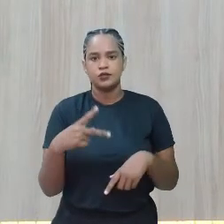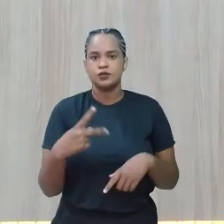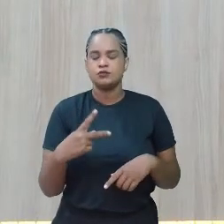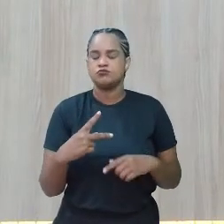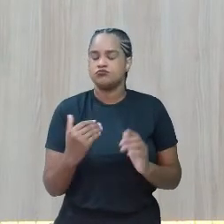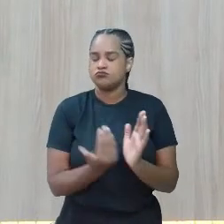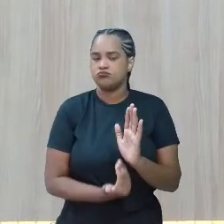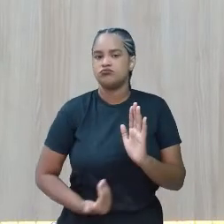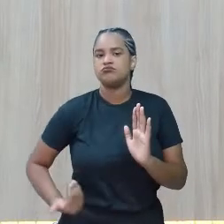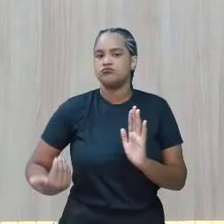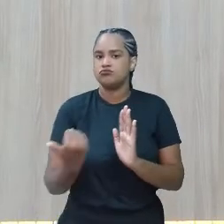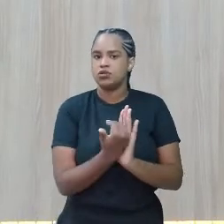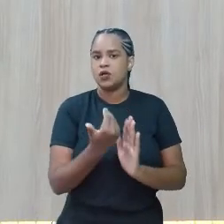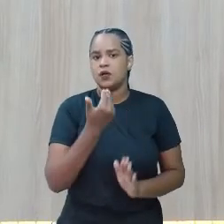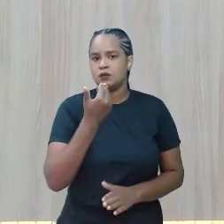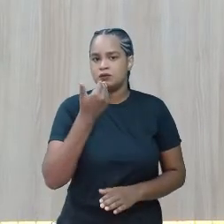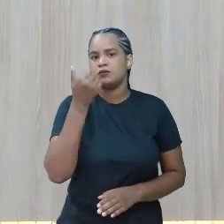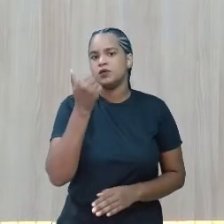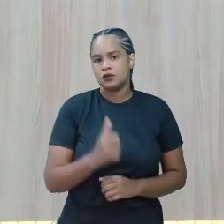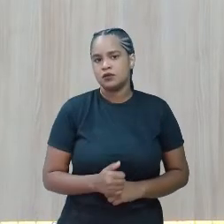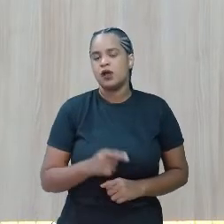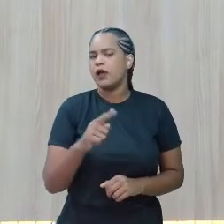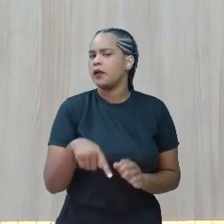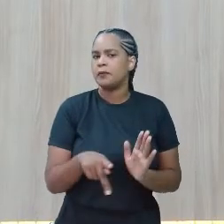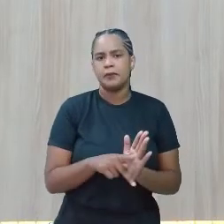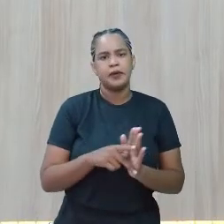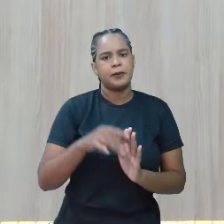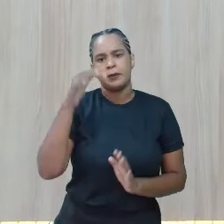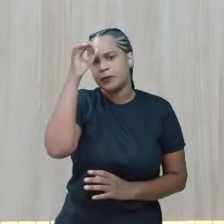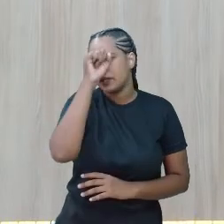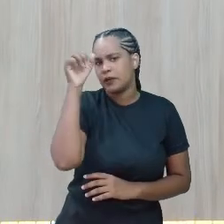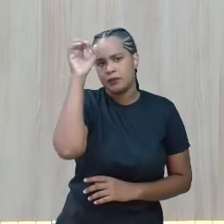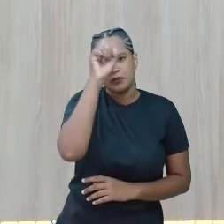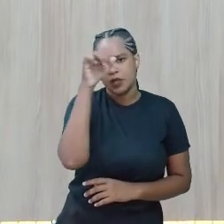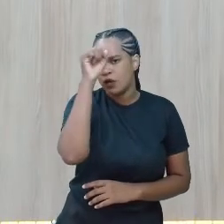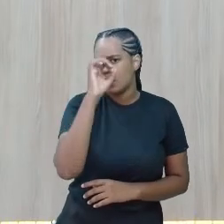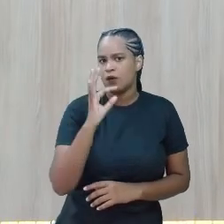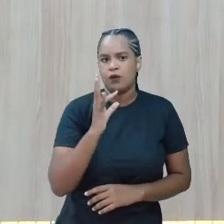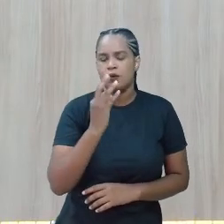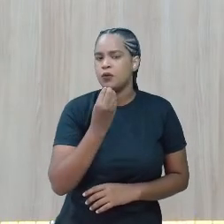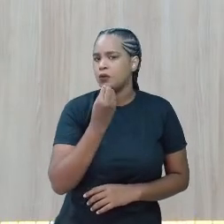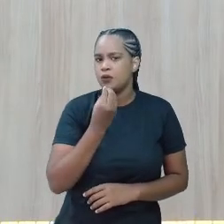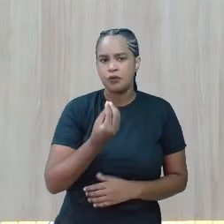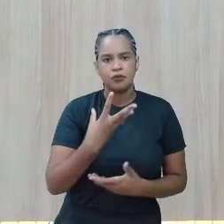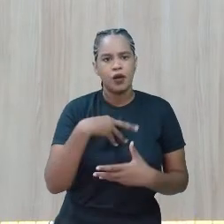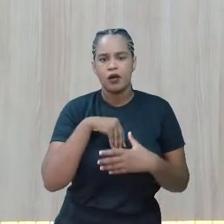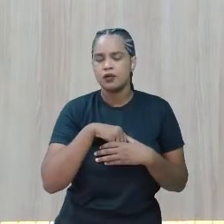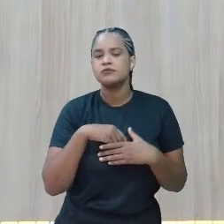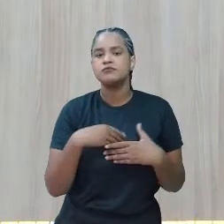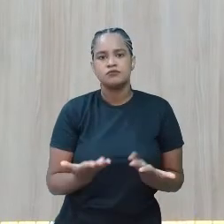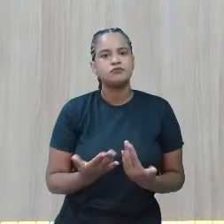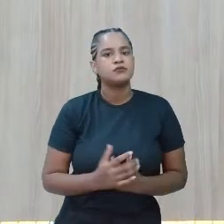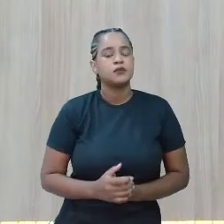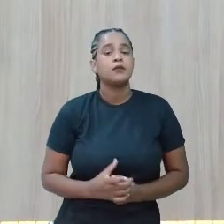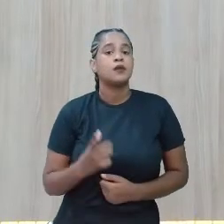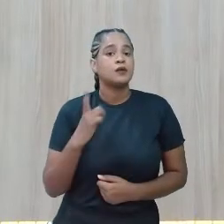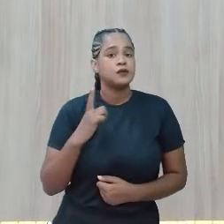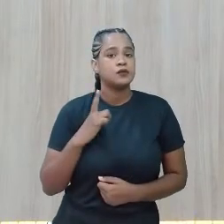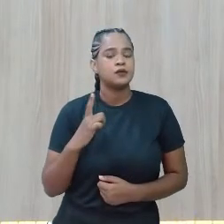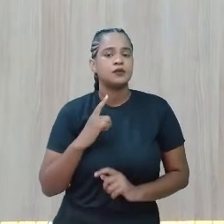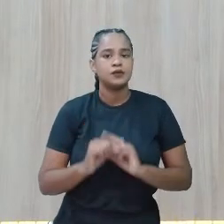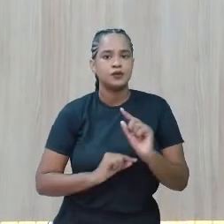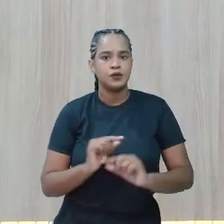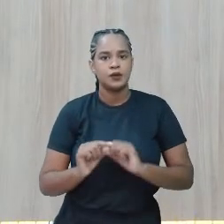está fazendo. Isso é o processo de aprendizado, de conhecimento, sabe? Então, existe uma coisa assim